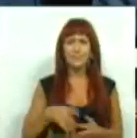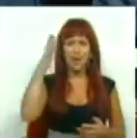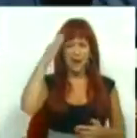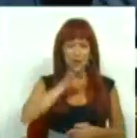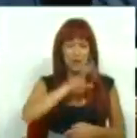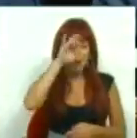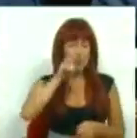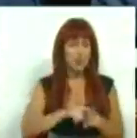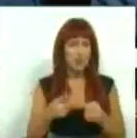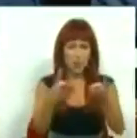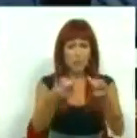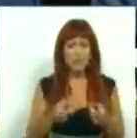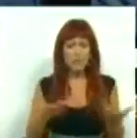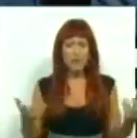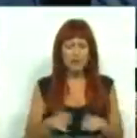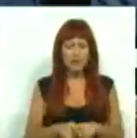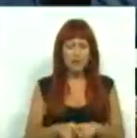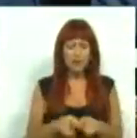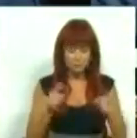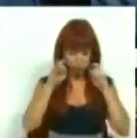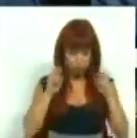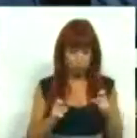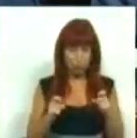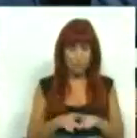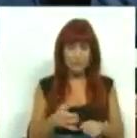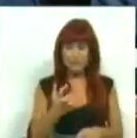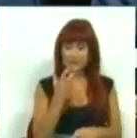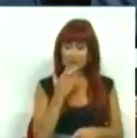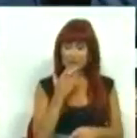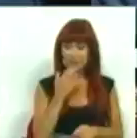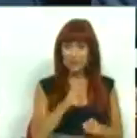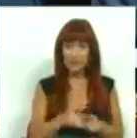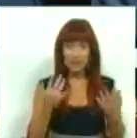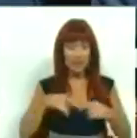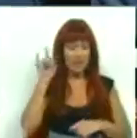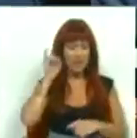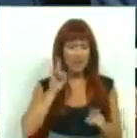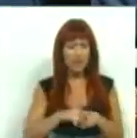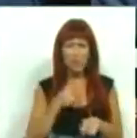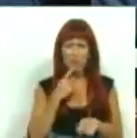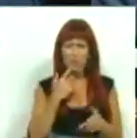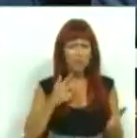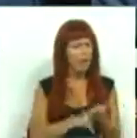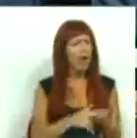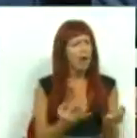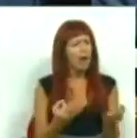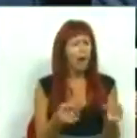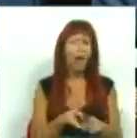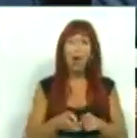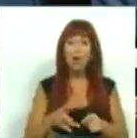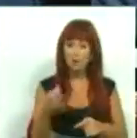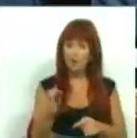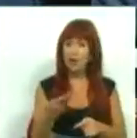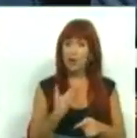Considera o Sr. Ministro que este orçamento, de contenção e de rigor, mas essencialmente de muito realismo, ao